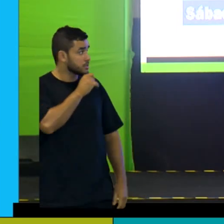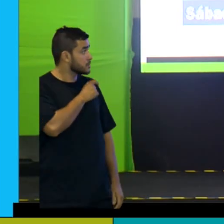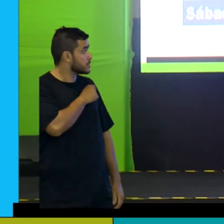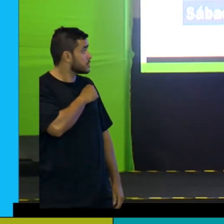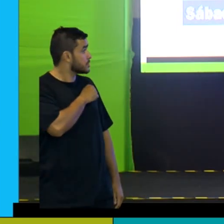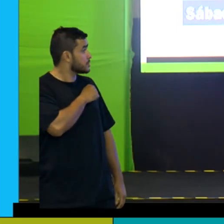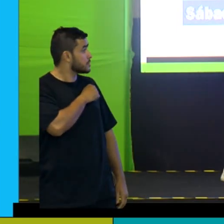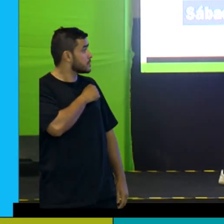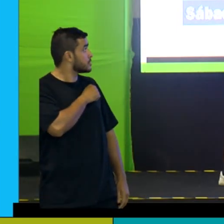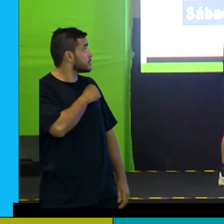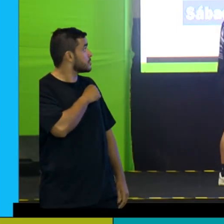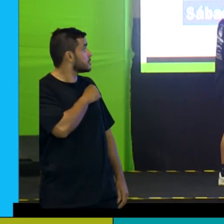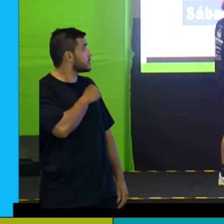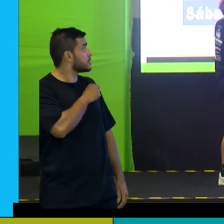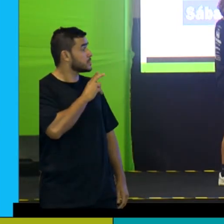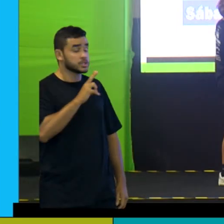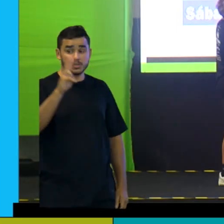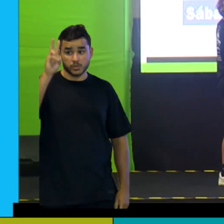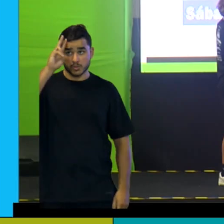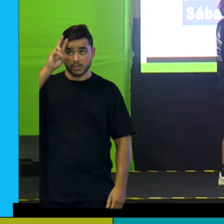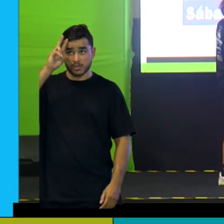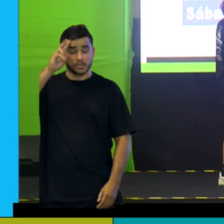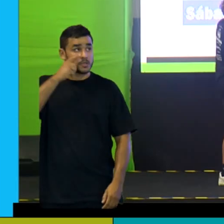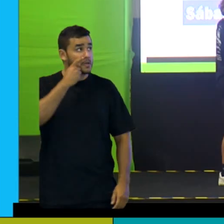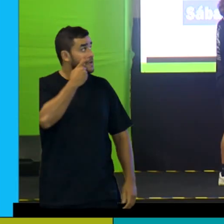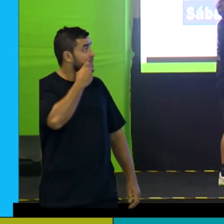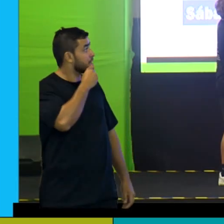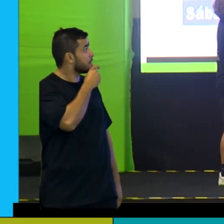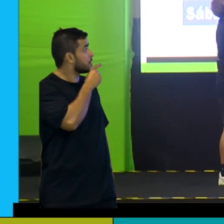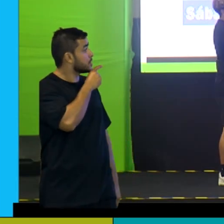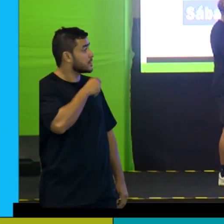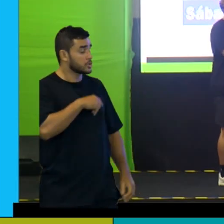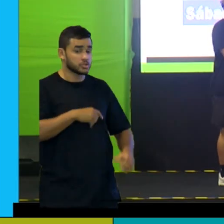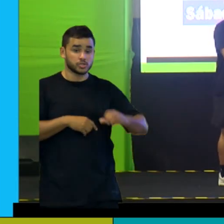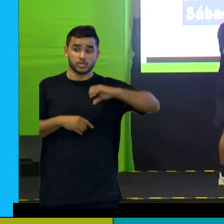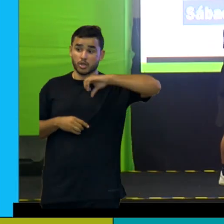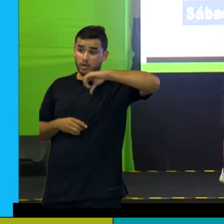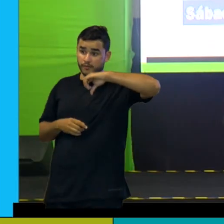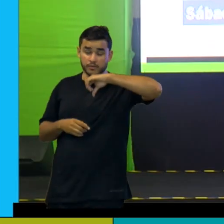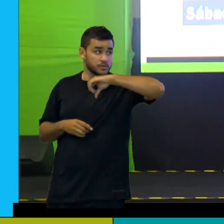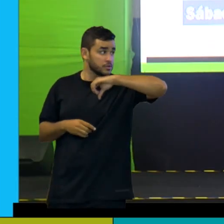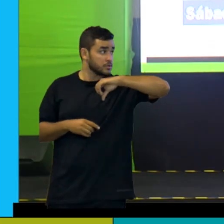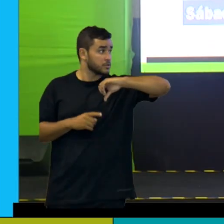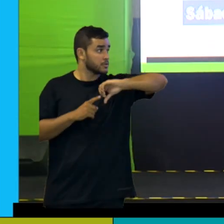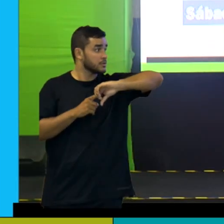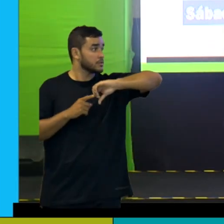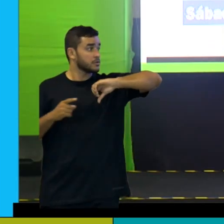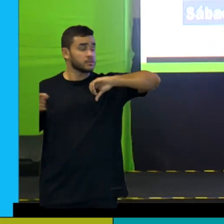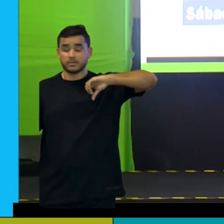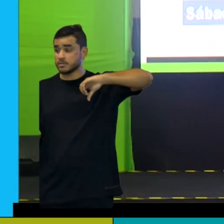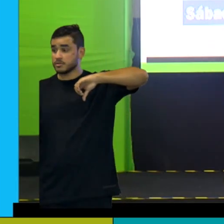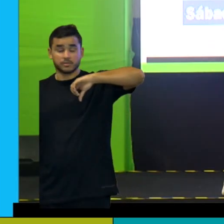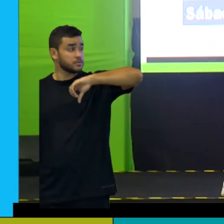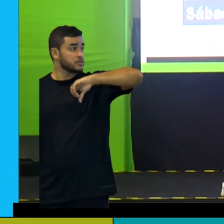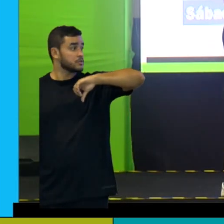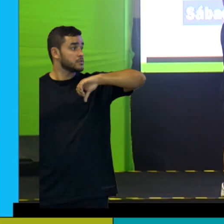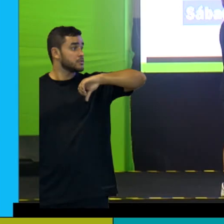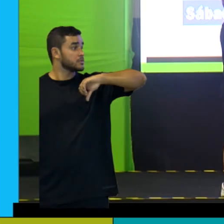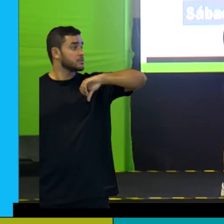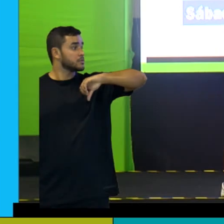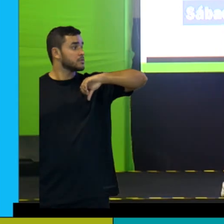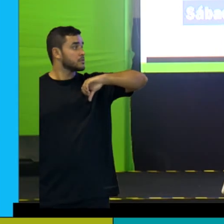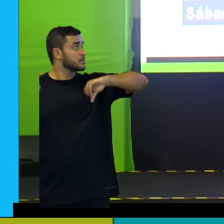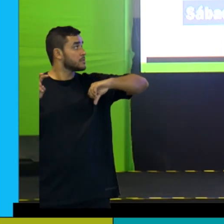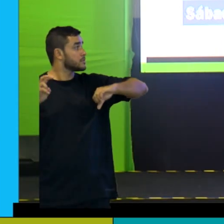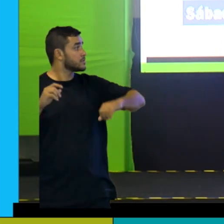equação aqui da segunda-feira, onde de ônibus é 9 km. Para compensar ir de bicicleta, tem que percorrer